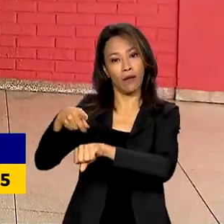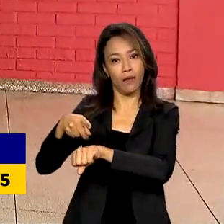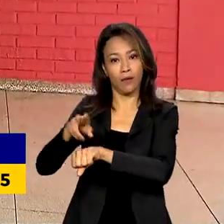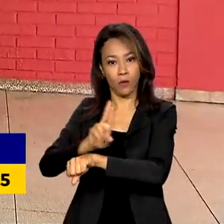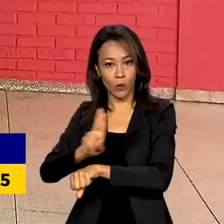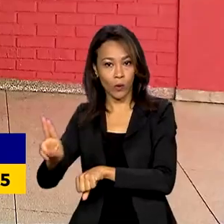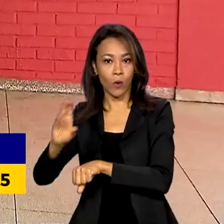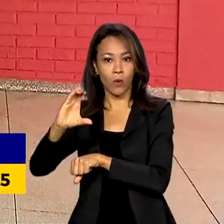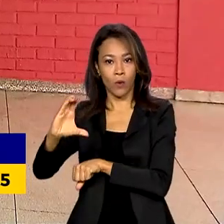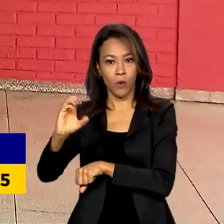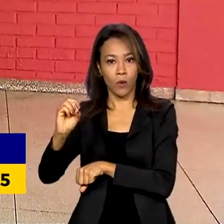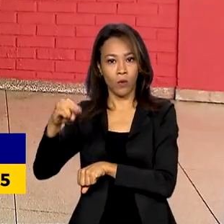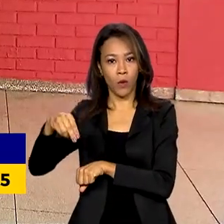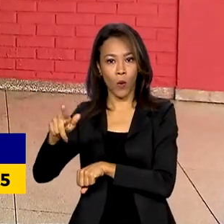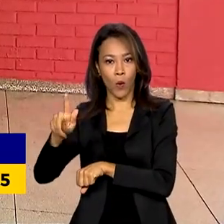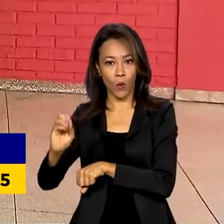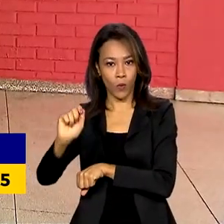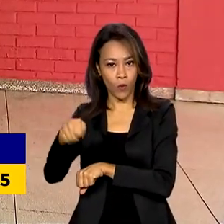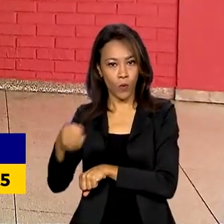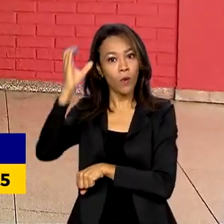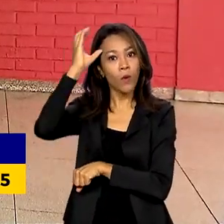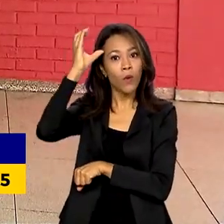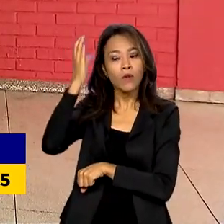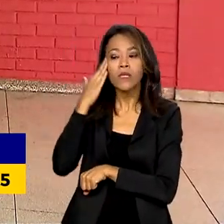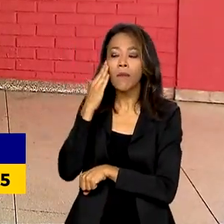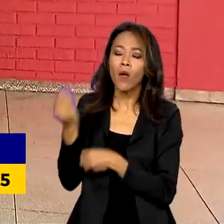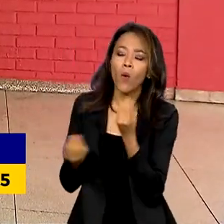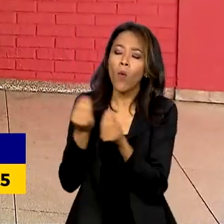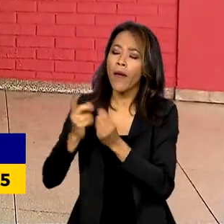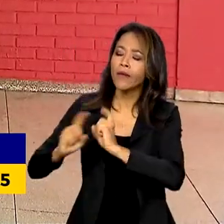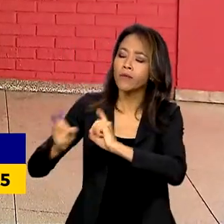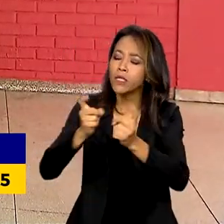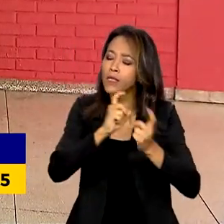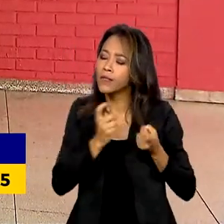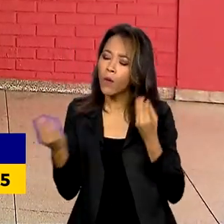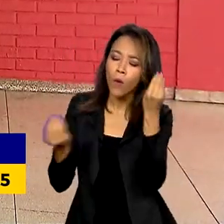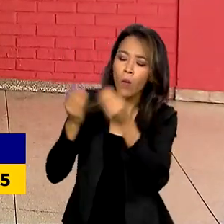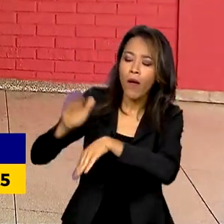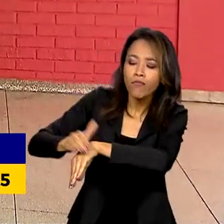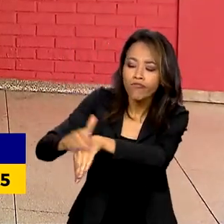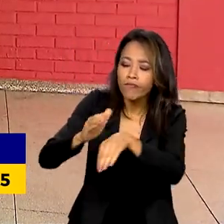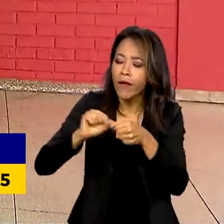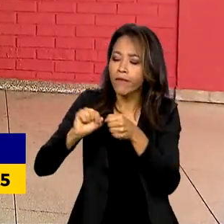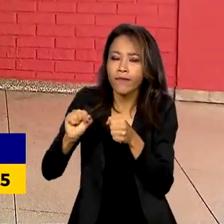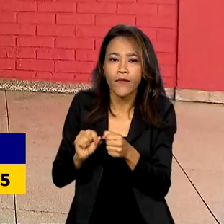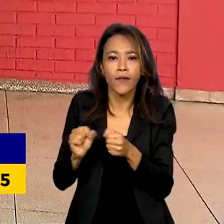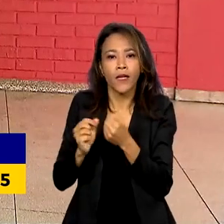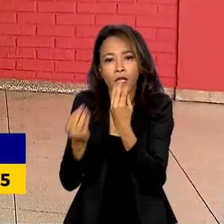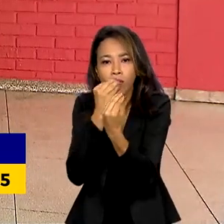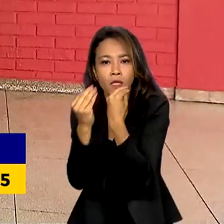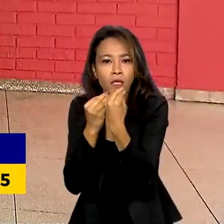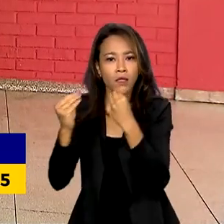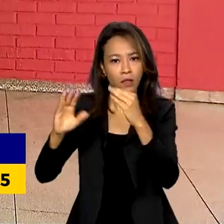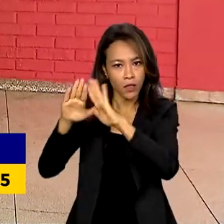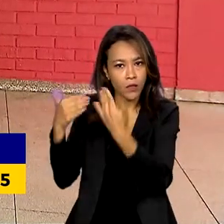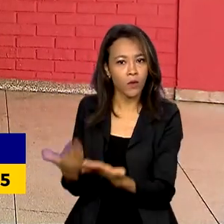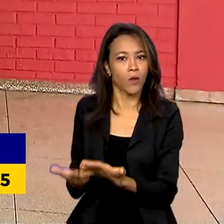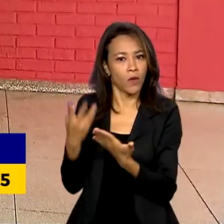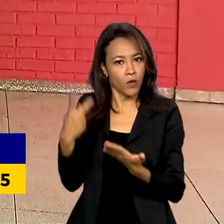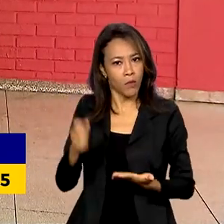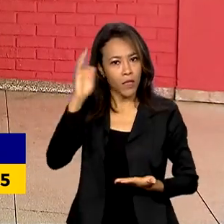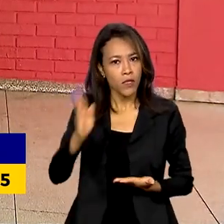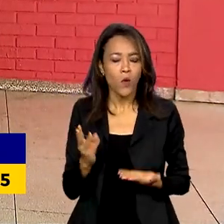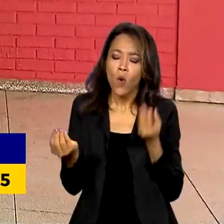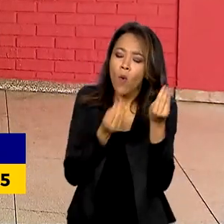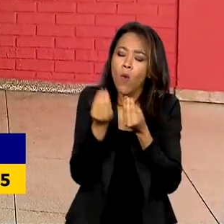como funcionam os mecanismos de gestão da alimentação escolar no Brasil, a ligação com a agricultura familiar